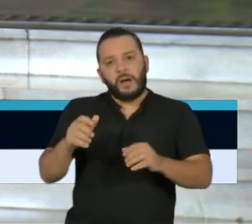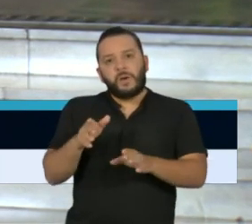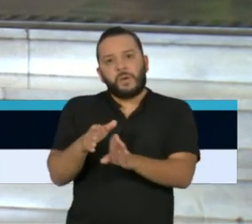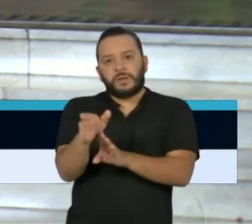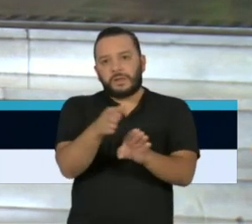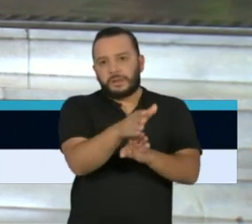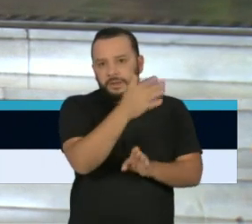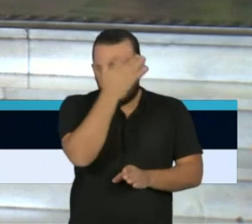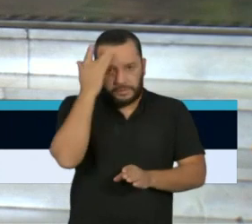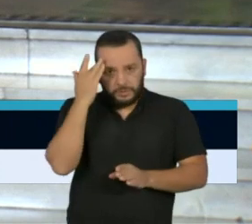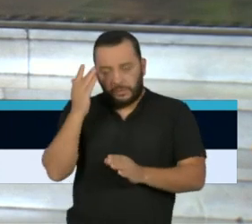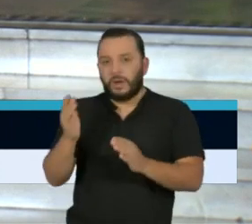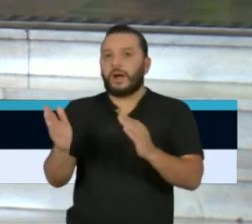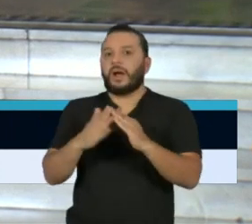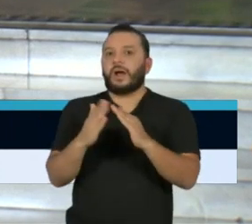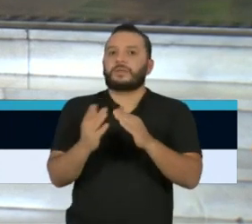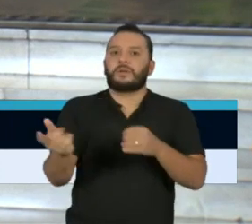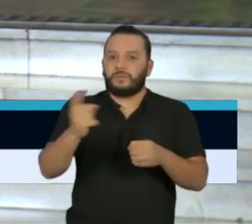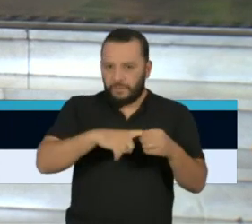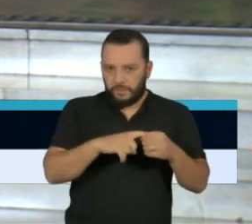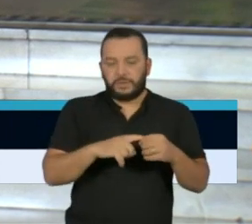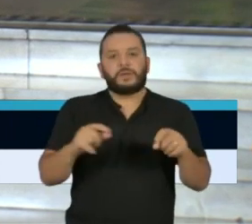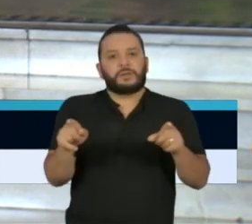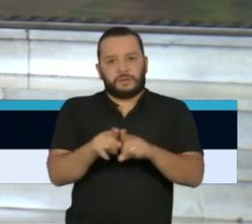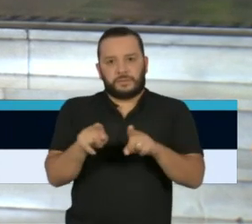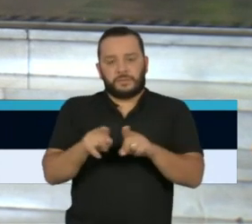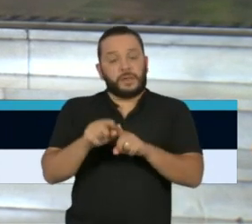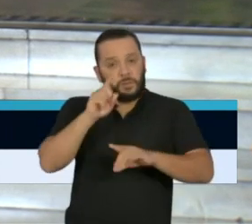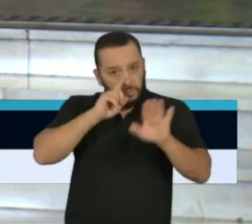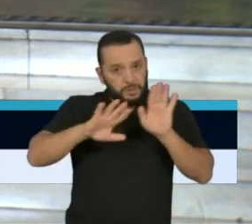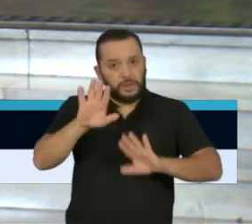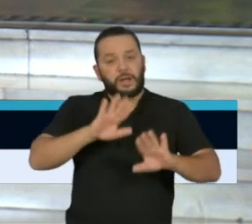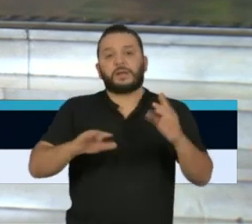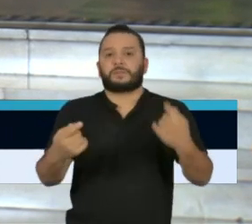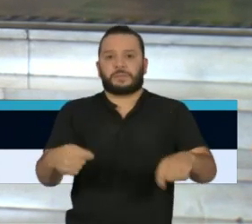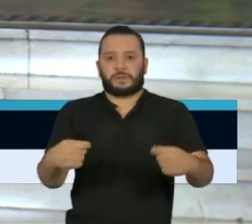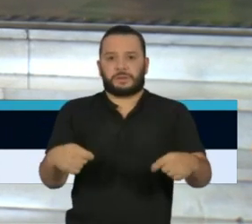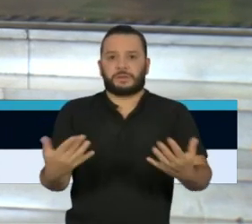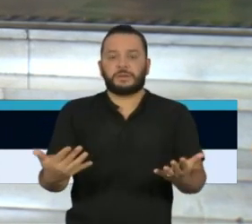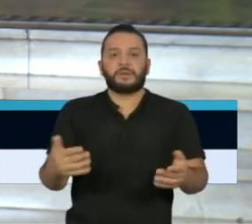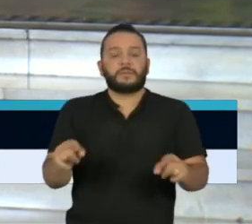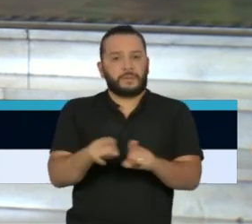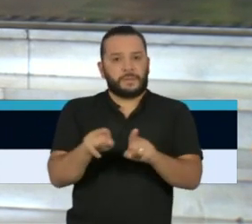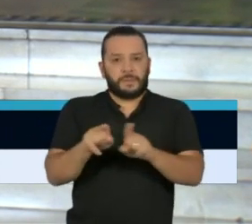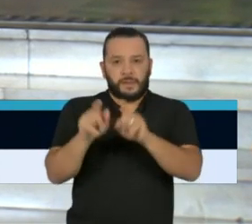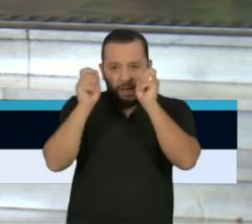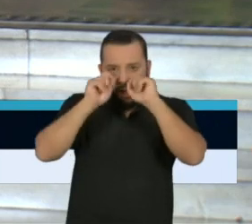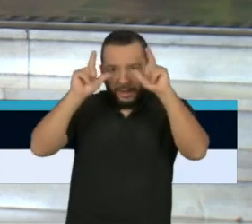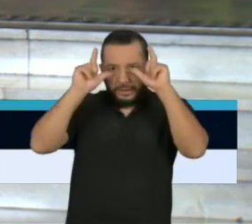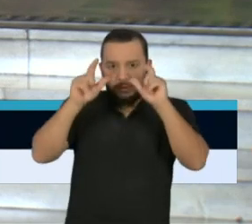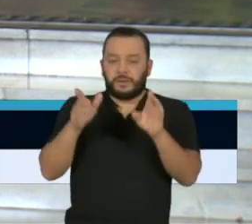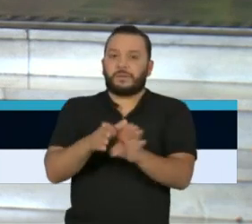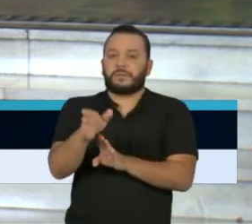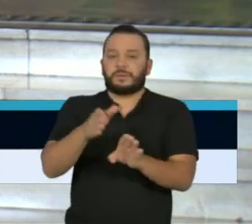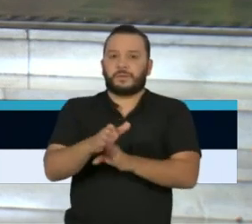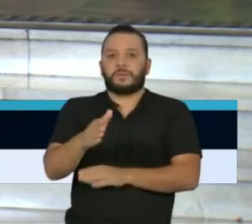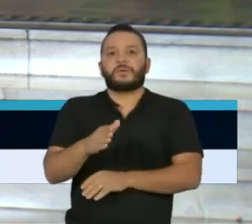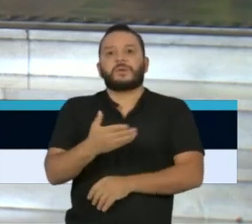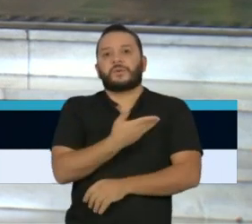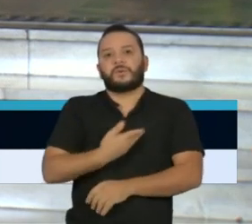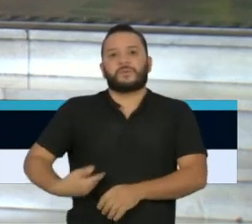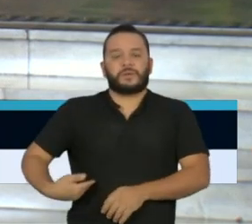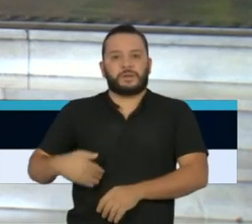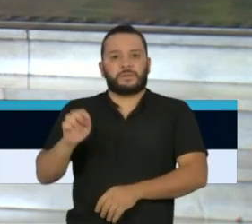para retornarem às suas casas, para aumentarem os seus cuidados e para terem atenção com as recomendações do governo do Estado de São